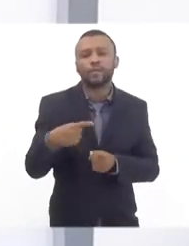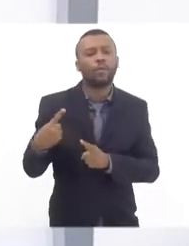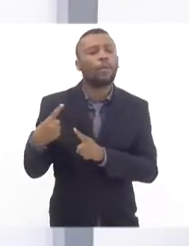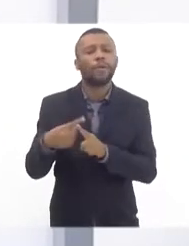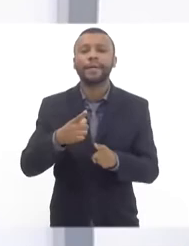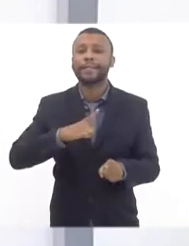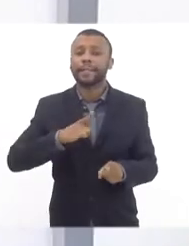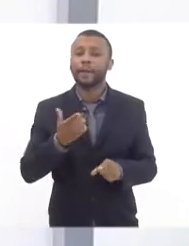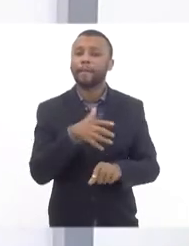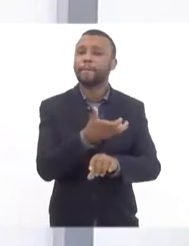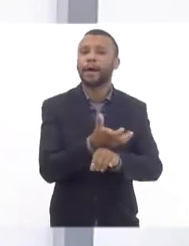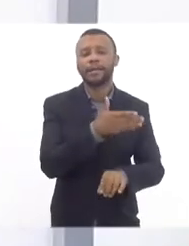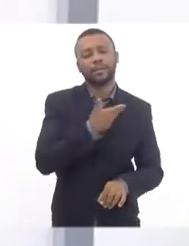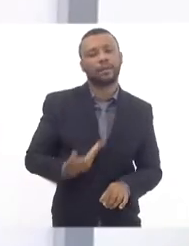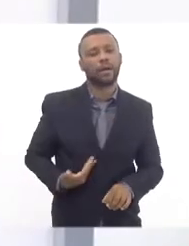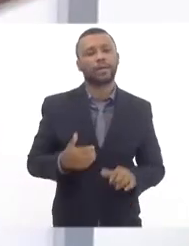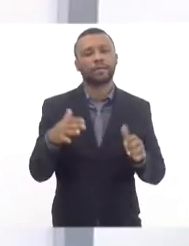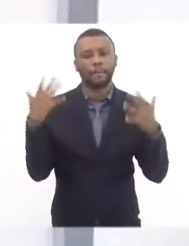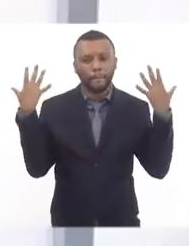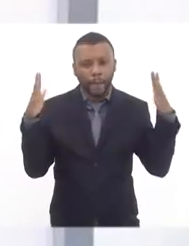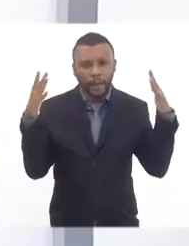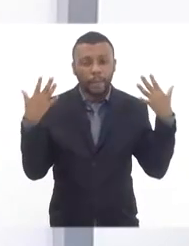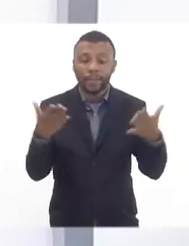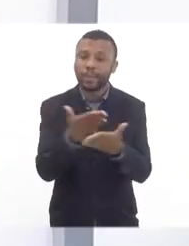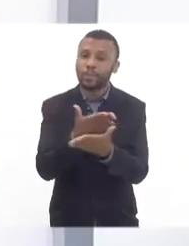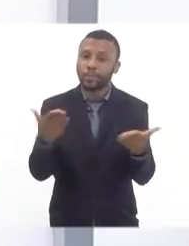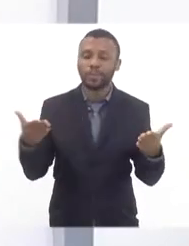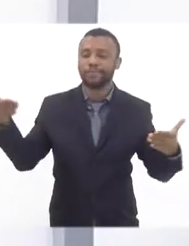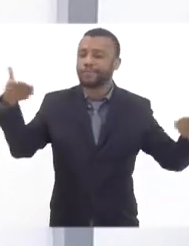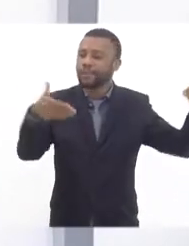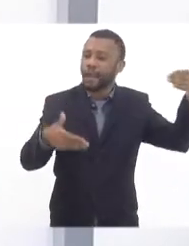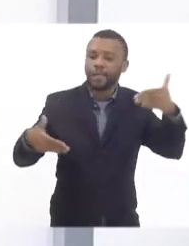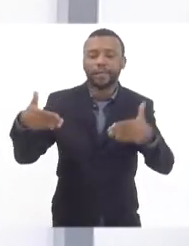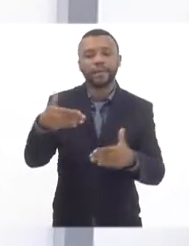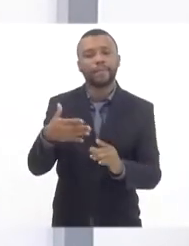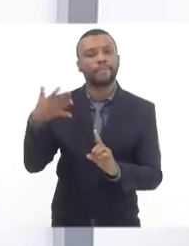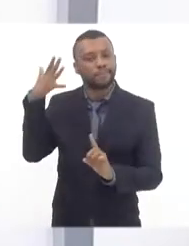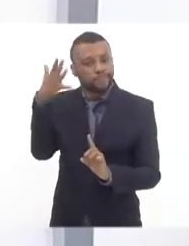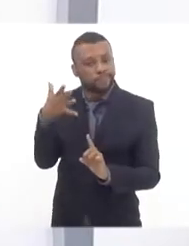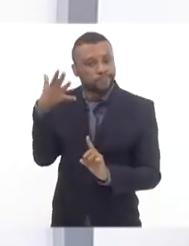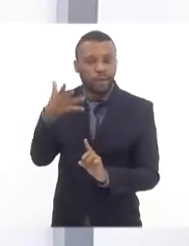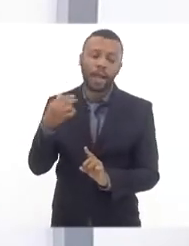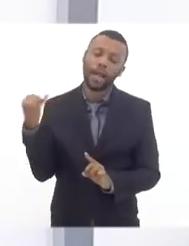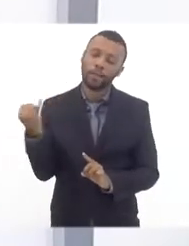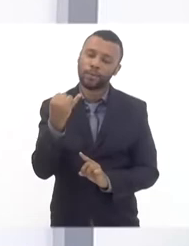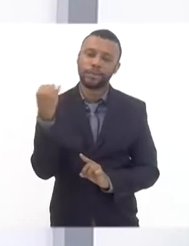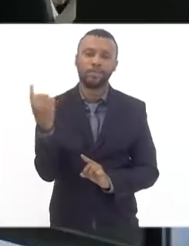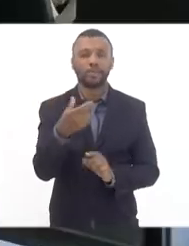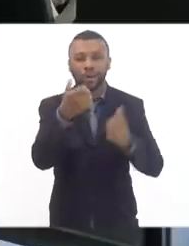Então, parabenizo a todos e a todos que vieram aqui fazer essa fala, e é importante a gente frisar